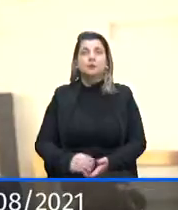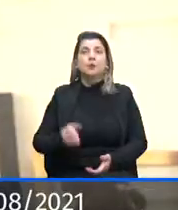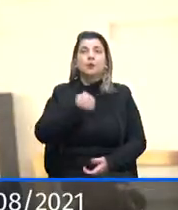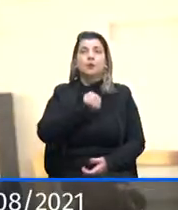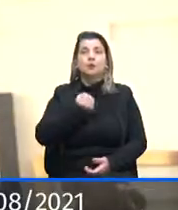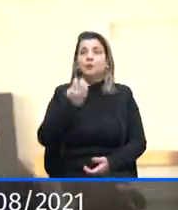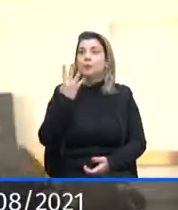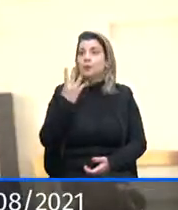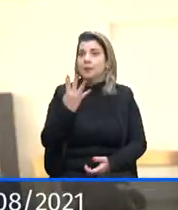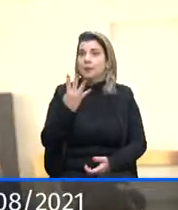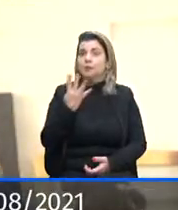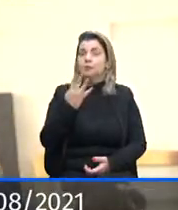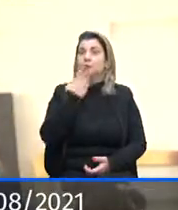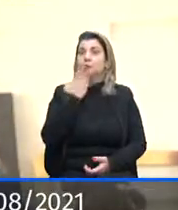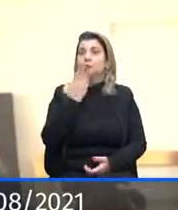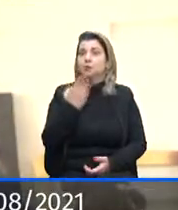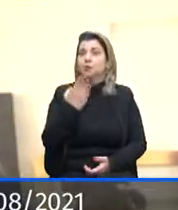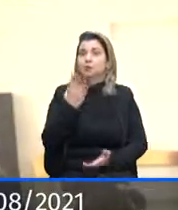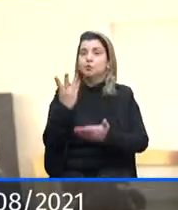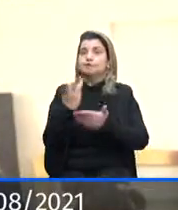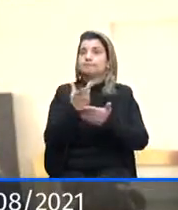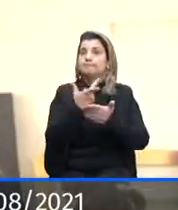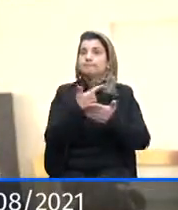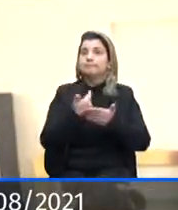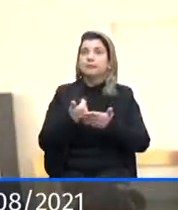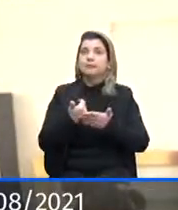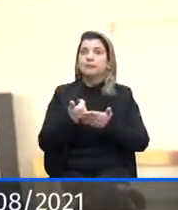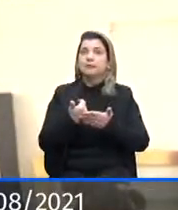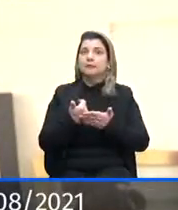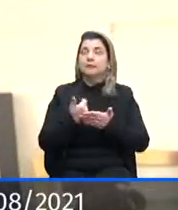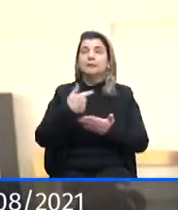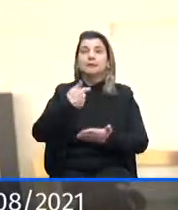4. Requerimentos diversos,